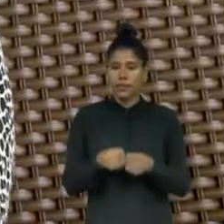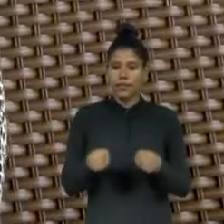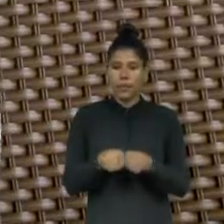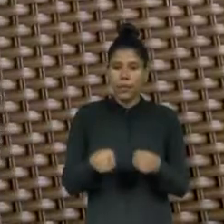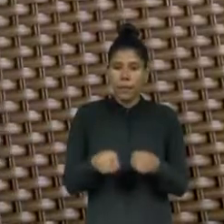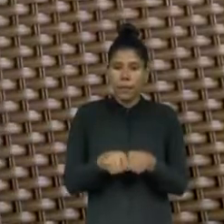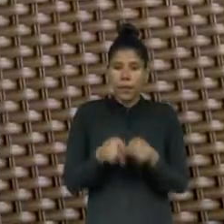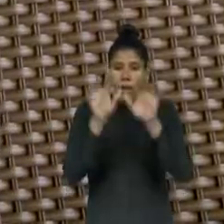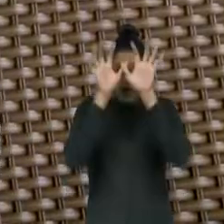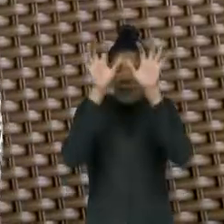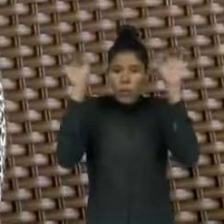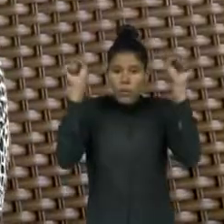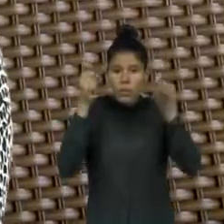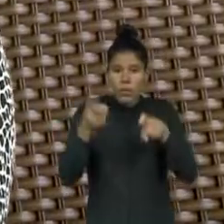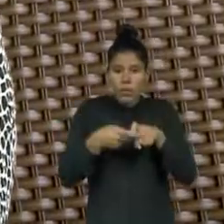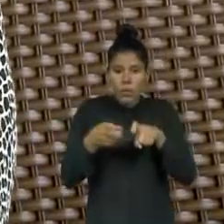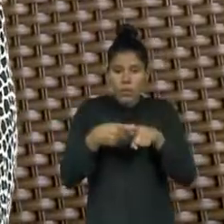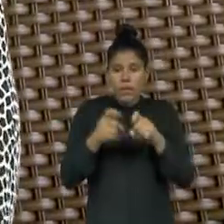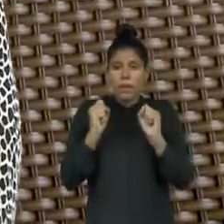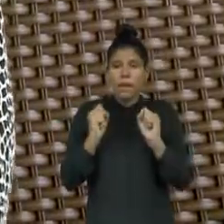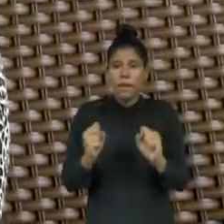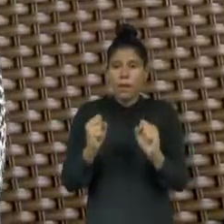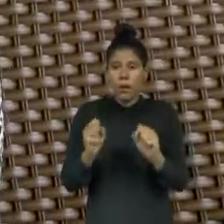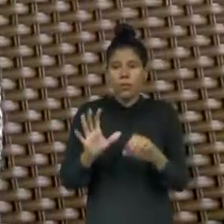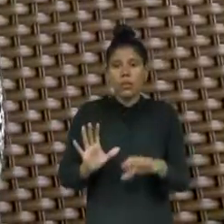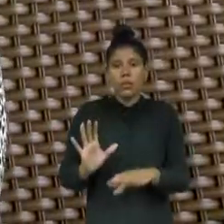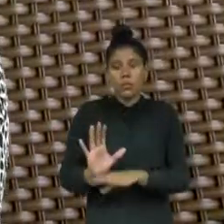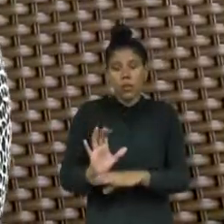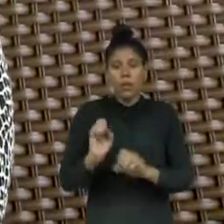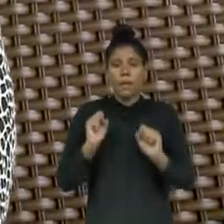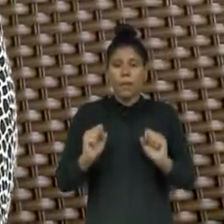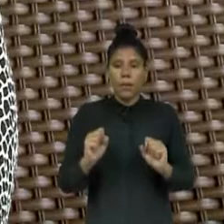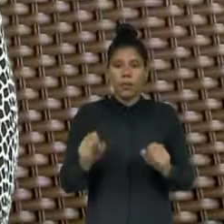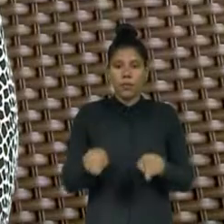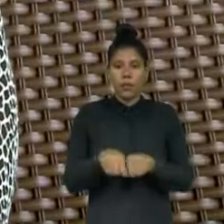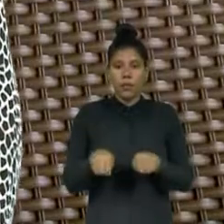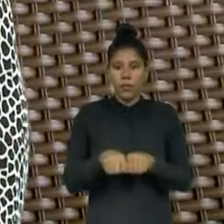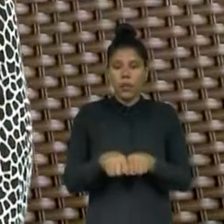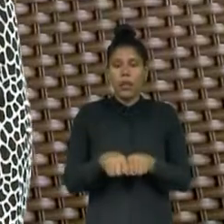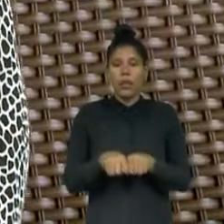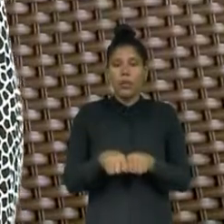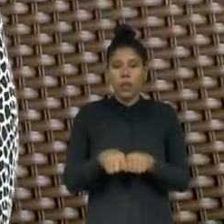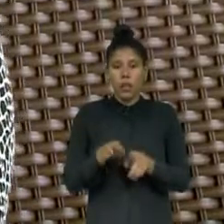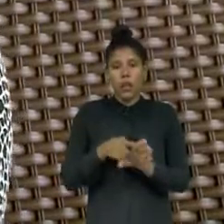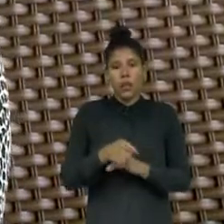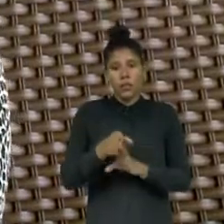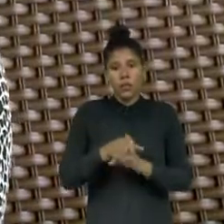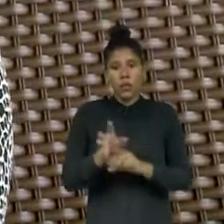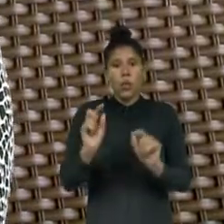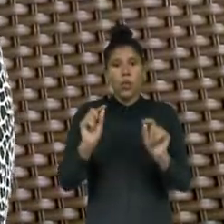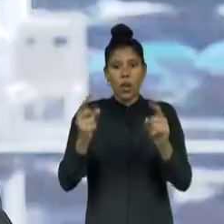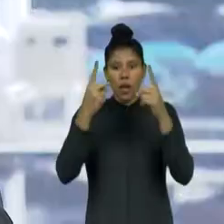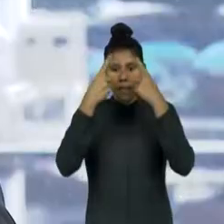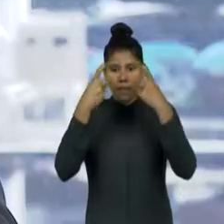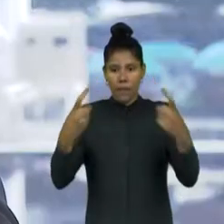né? O Conselho Regional de Medicina, que pode informar também sobre quais são esses procedimentos que são considerados violência